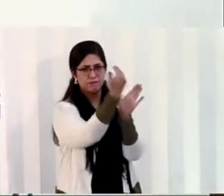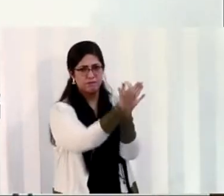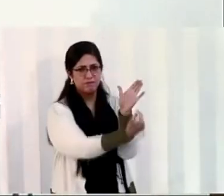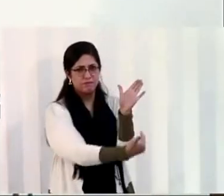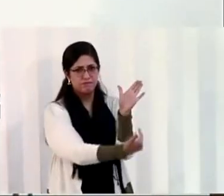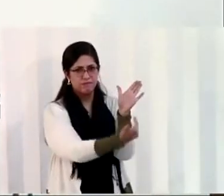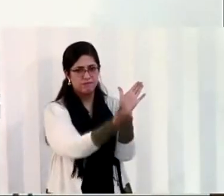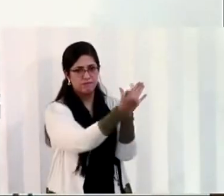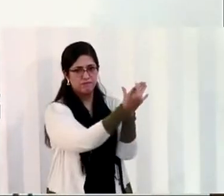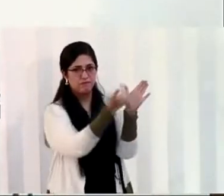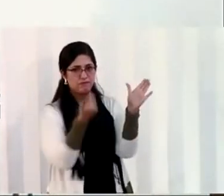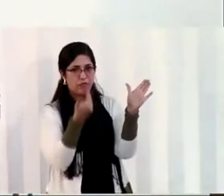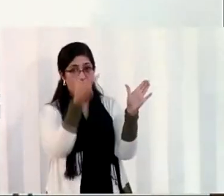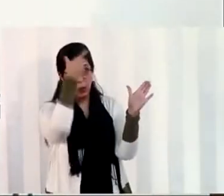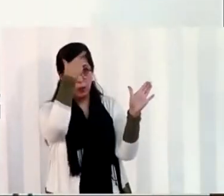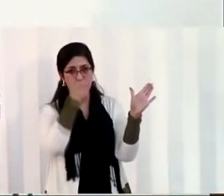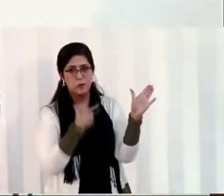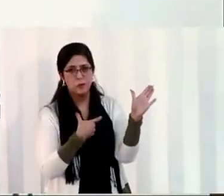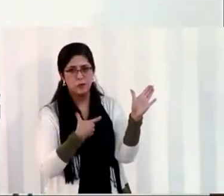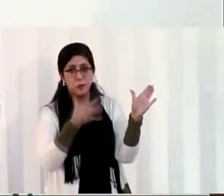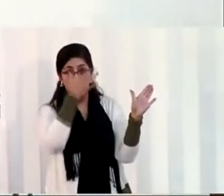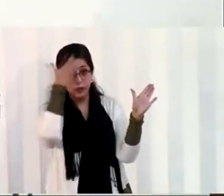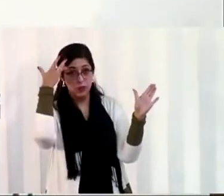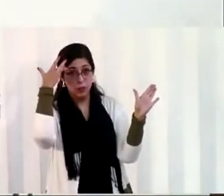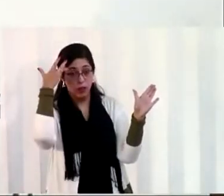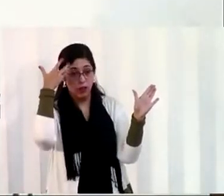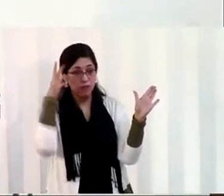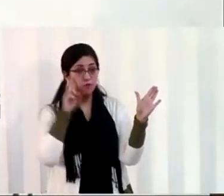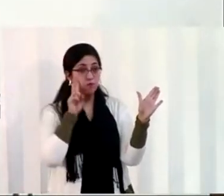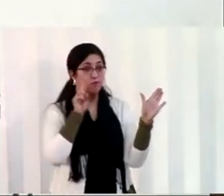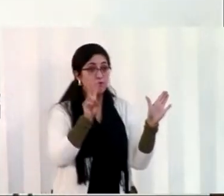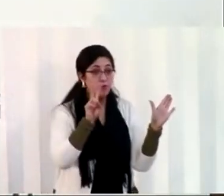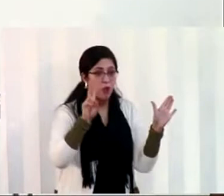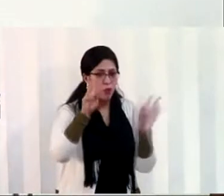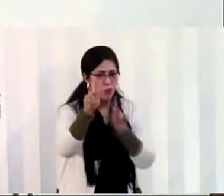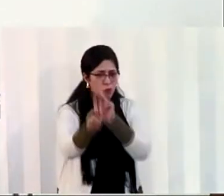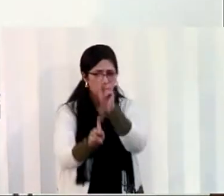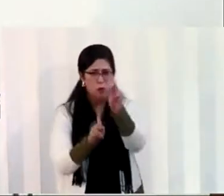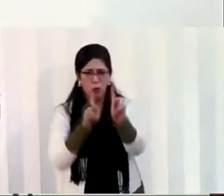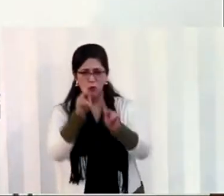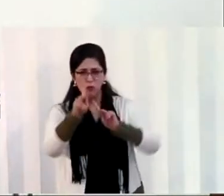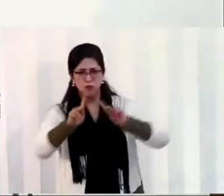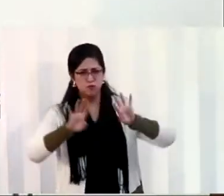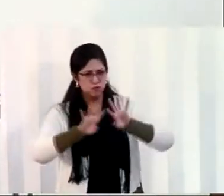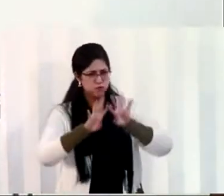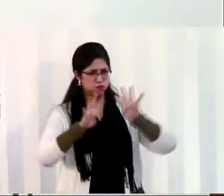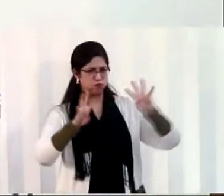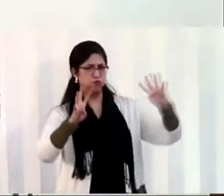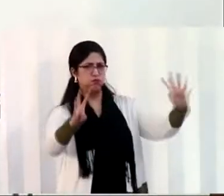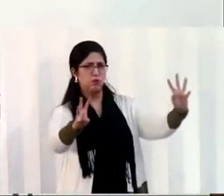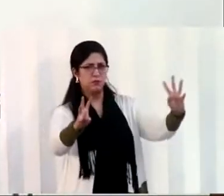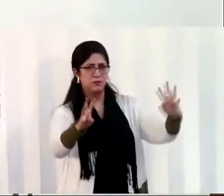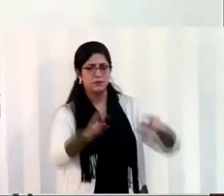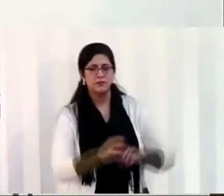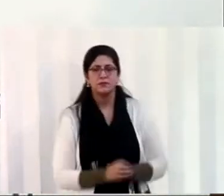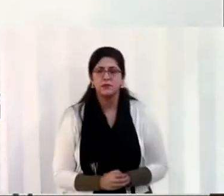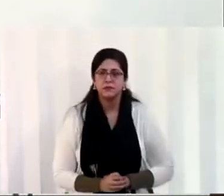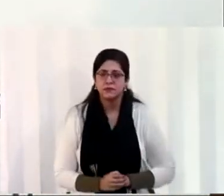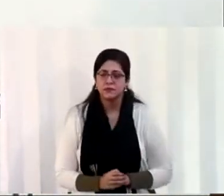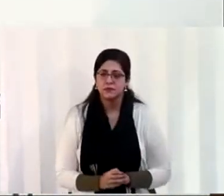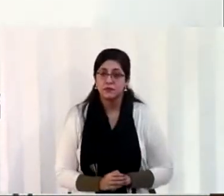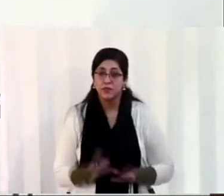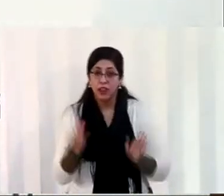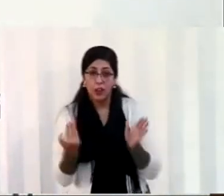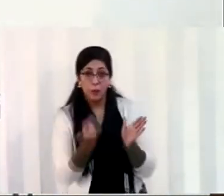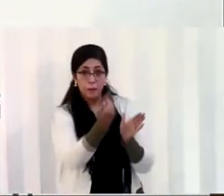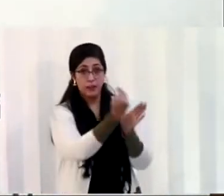folha, mas olhando para uma multidão. Então, desenho de você, mas do outro